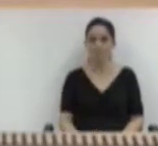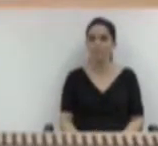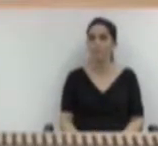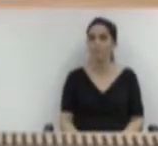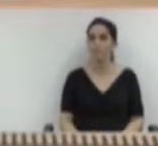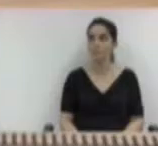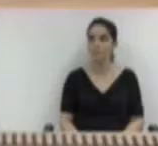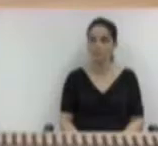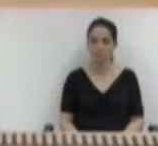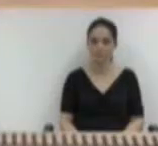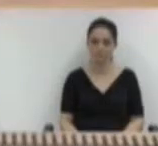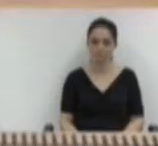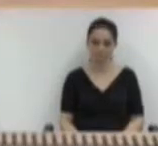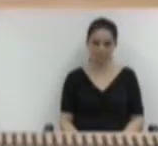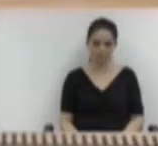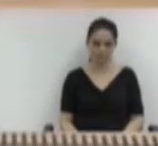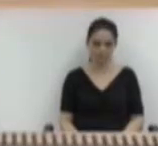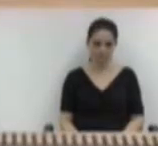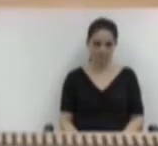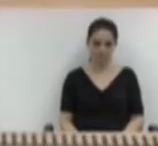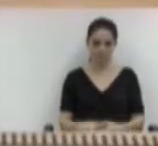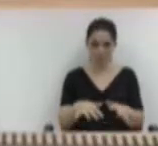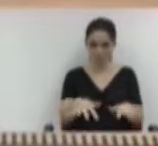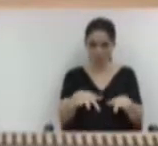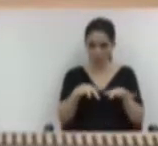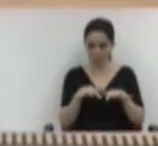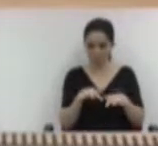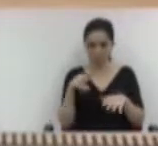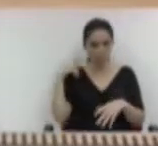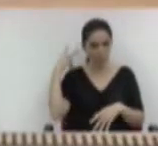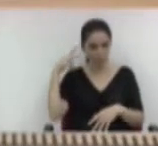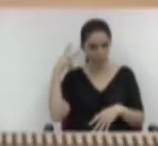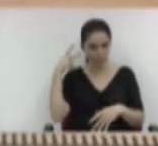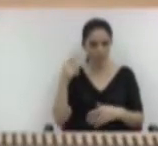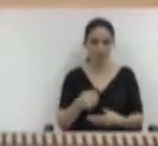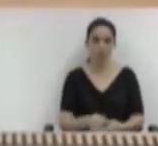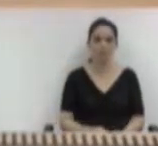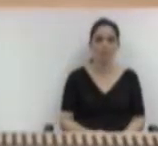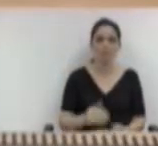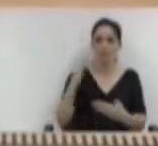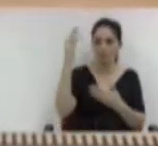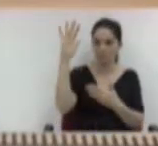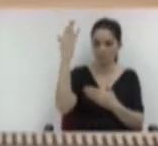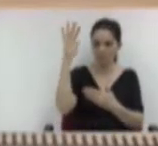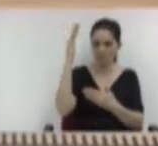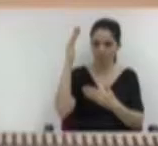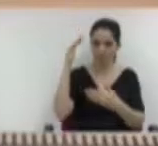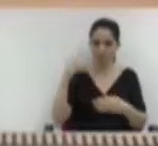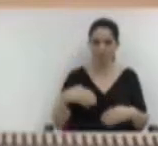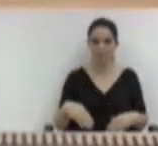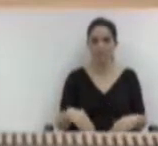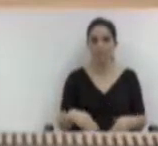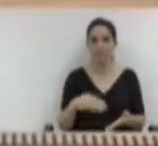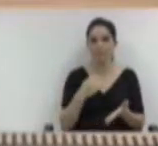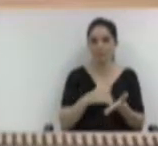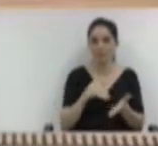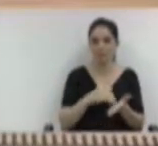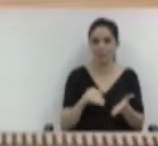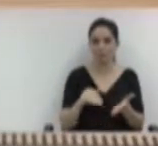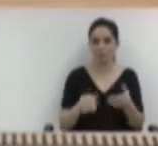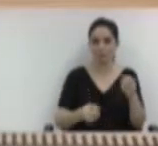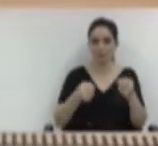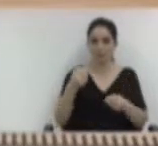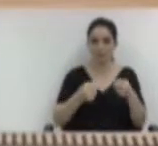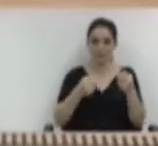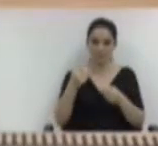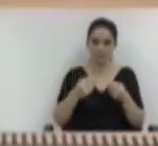senhores vereadores, público presente, quero somente saudar o ex-secretário de Transporte, professor Sérgio